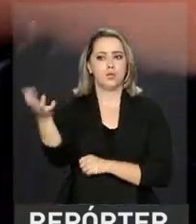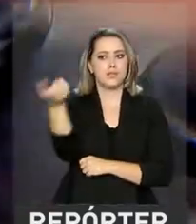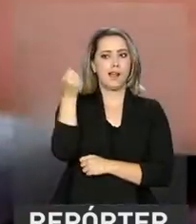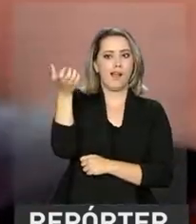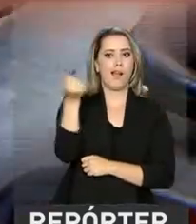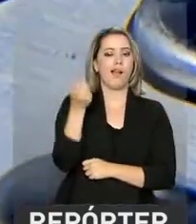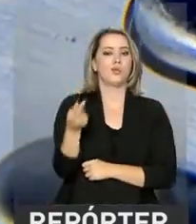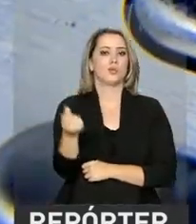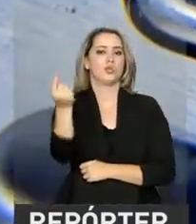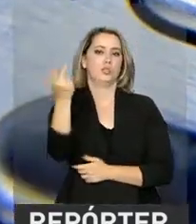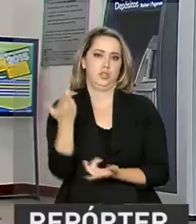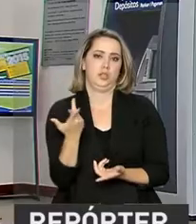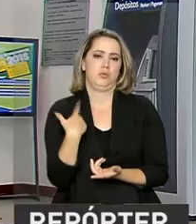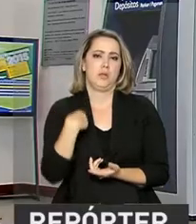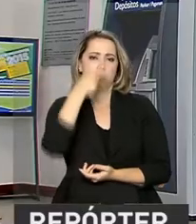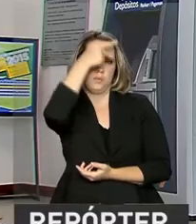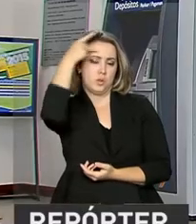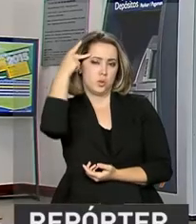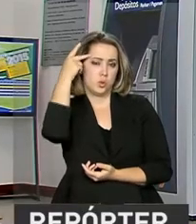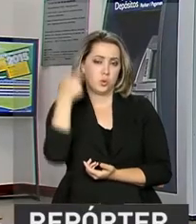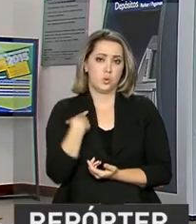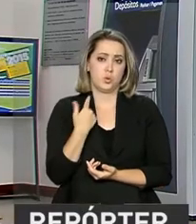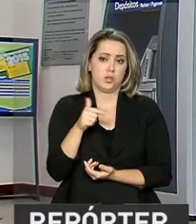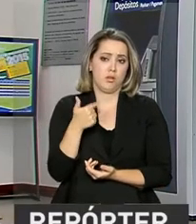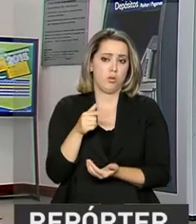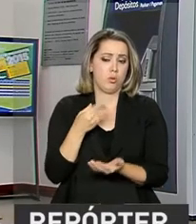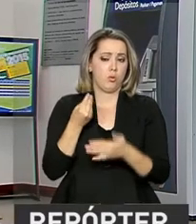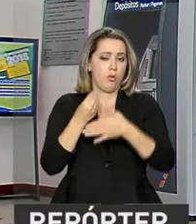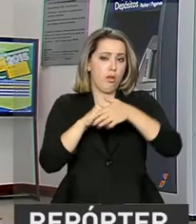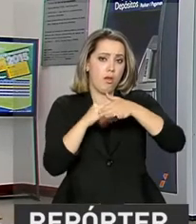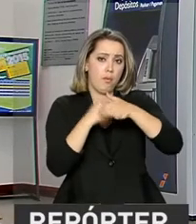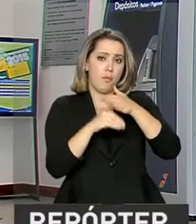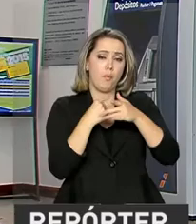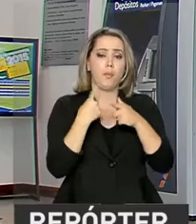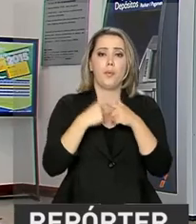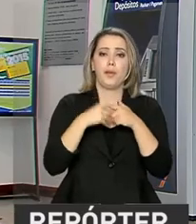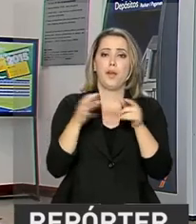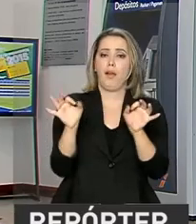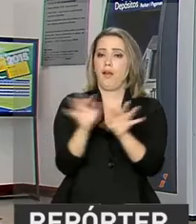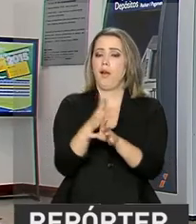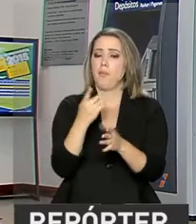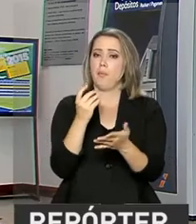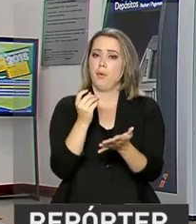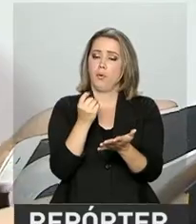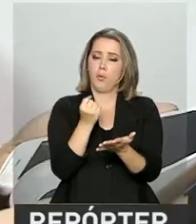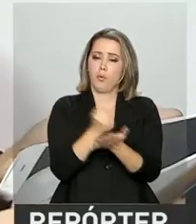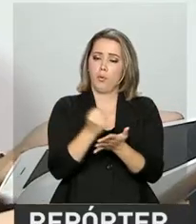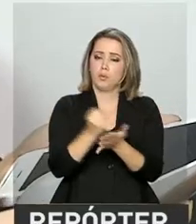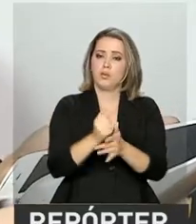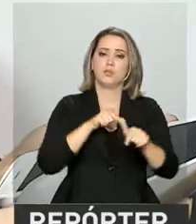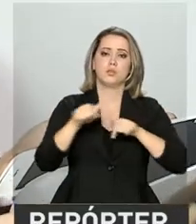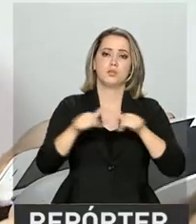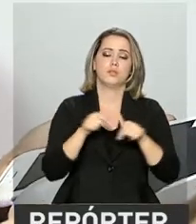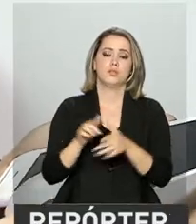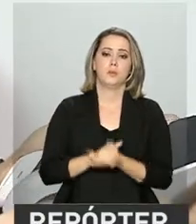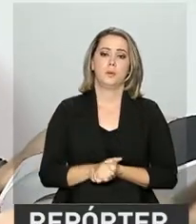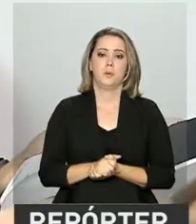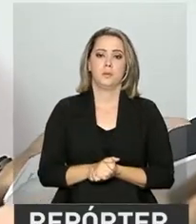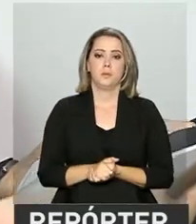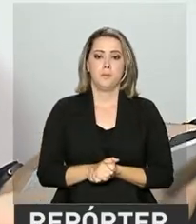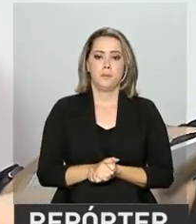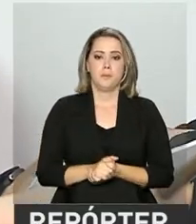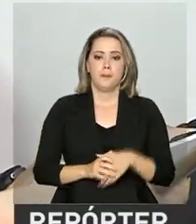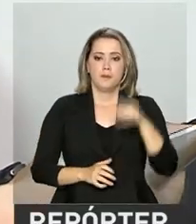são aquelas que deixaram de receber depósitos já que o contrato de trabalho acabou nós entramos